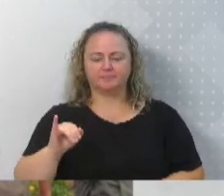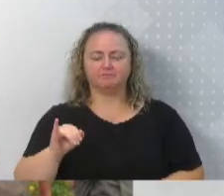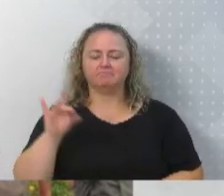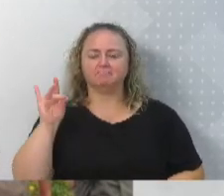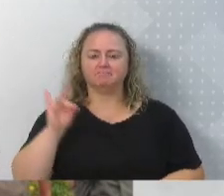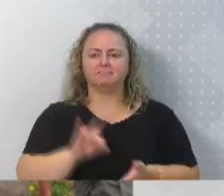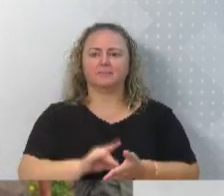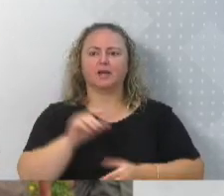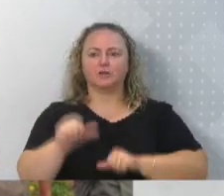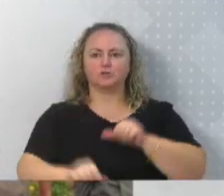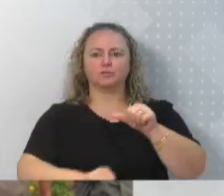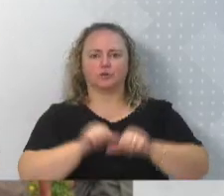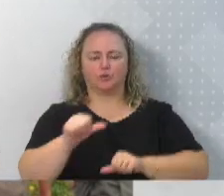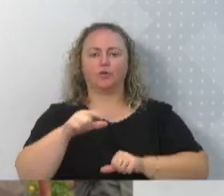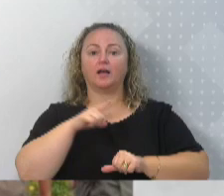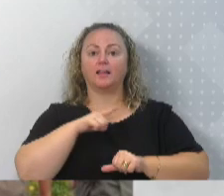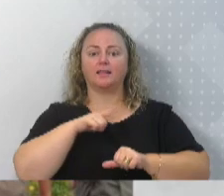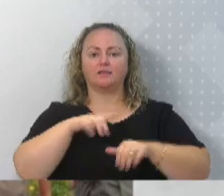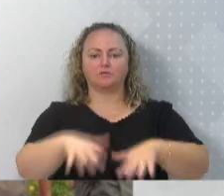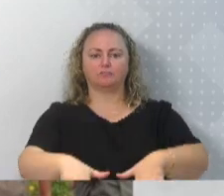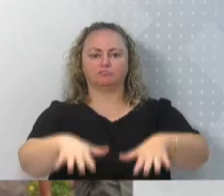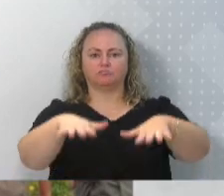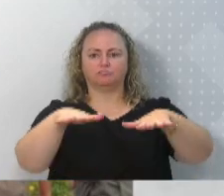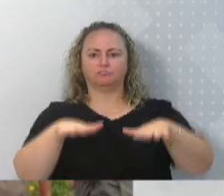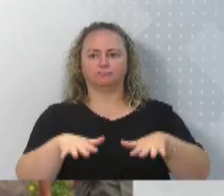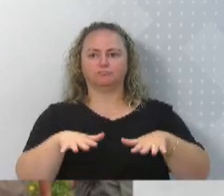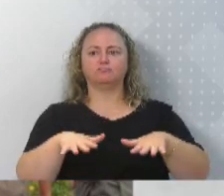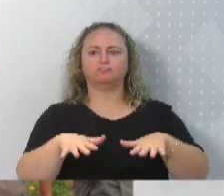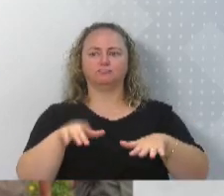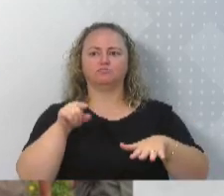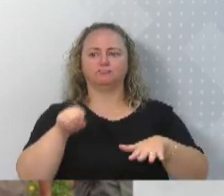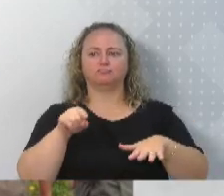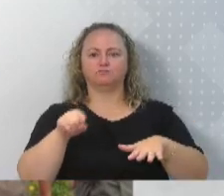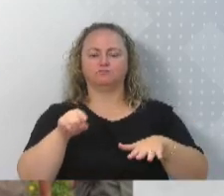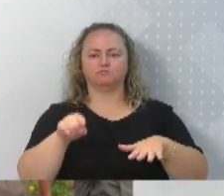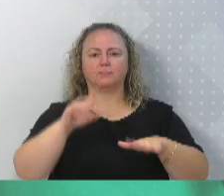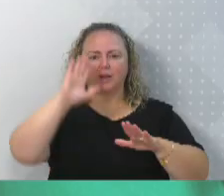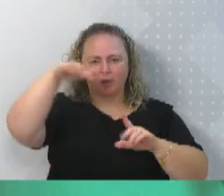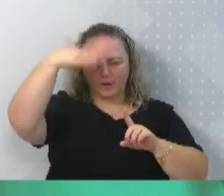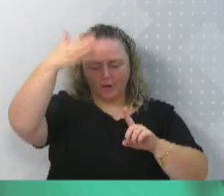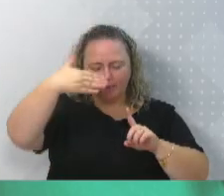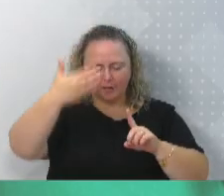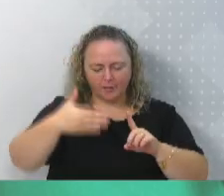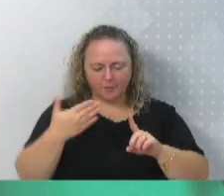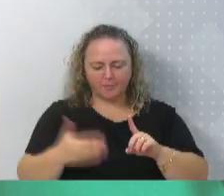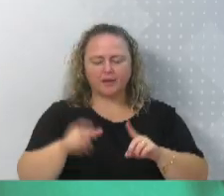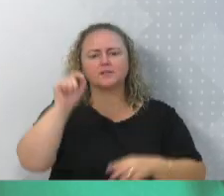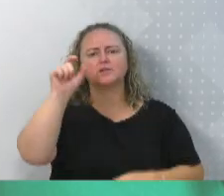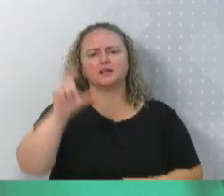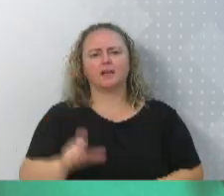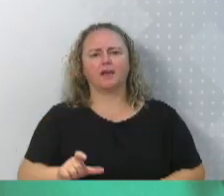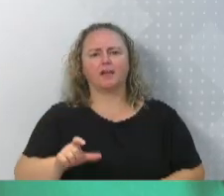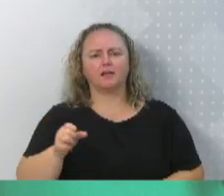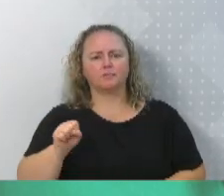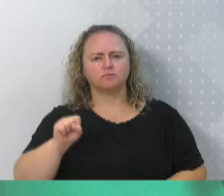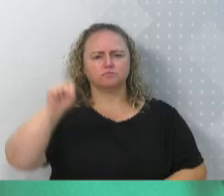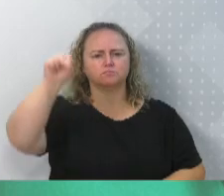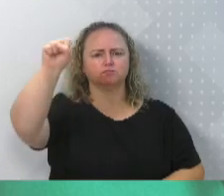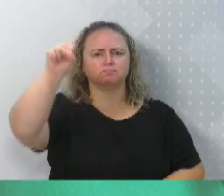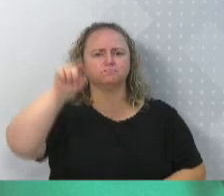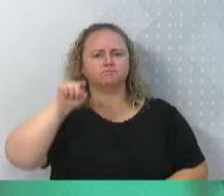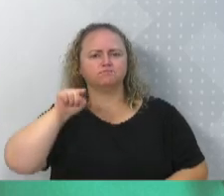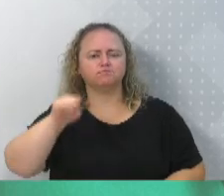aí através de uma cerimônia no monumento votivo que rende homenagens aos heróis Expedicionários